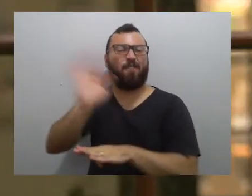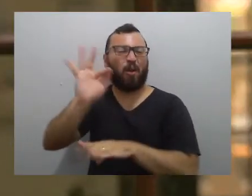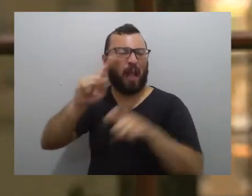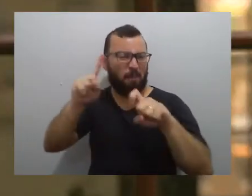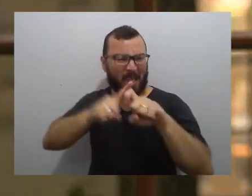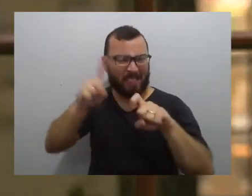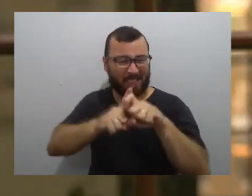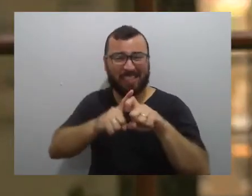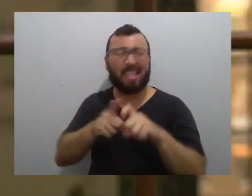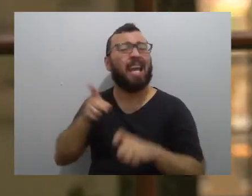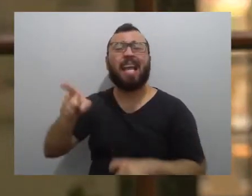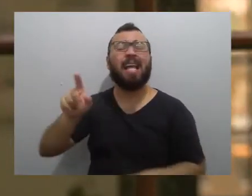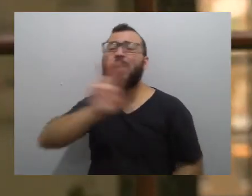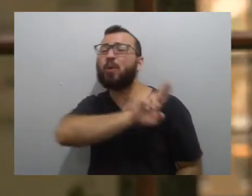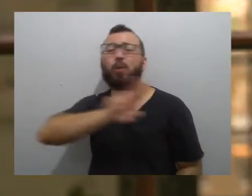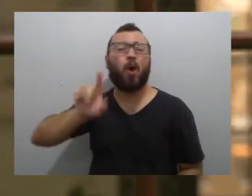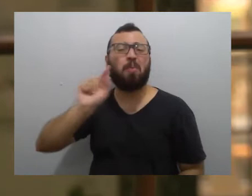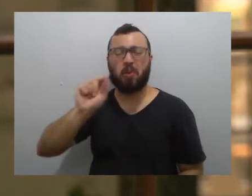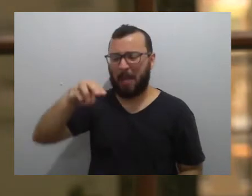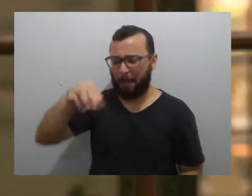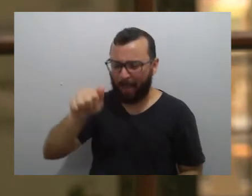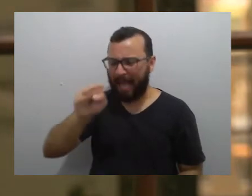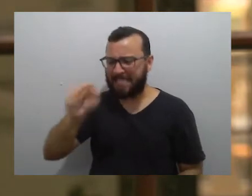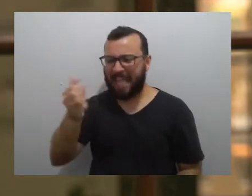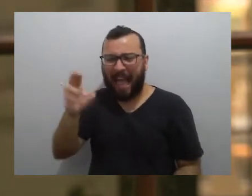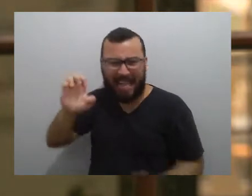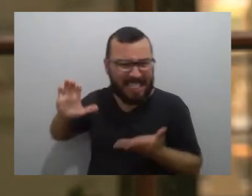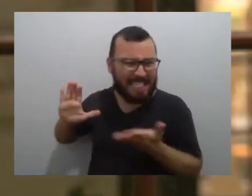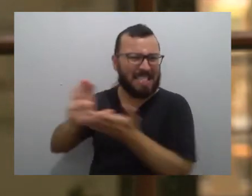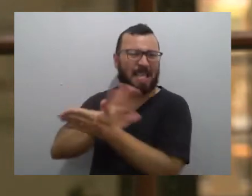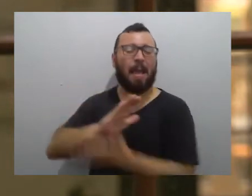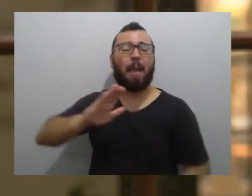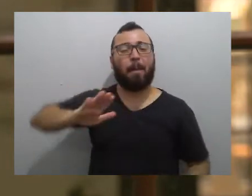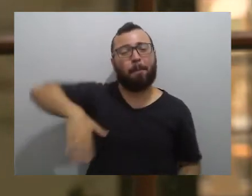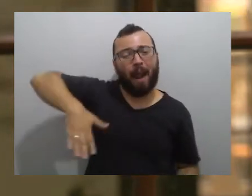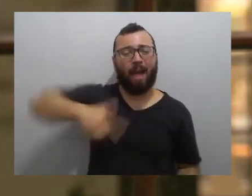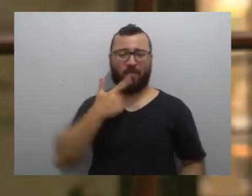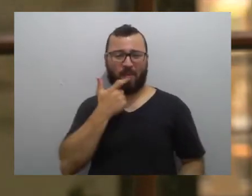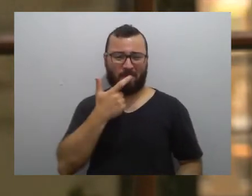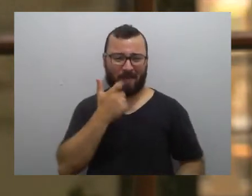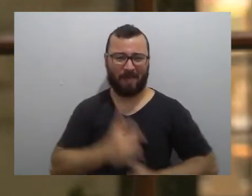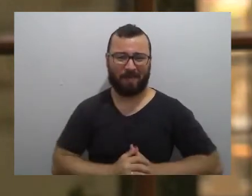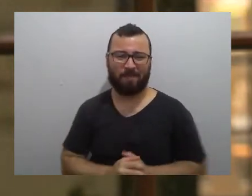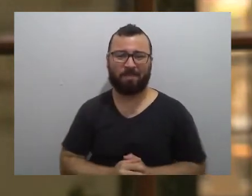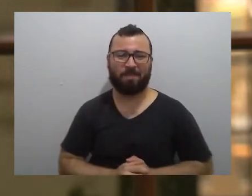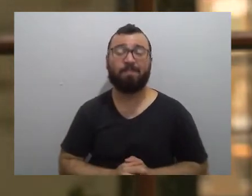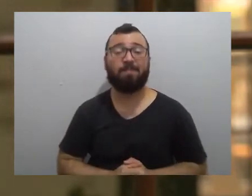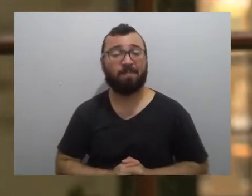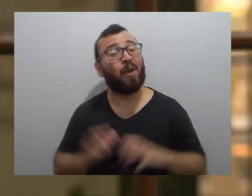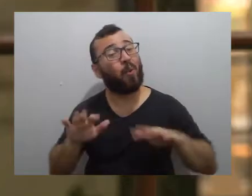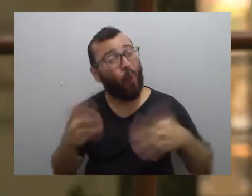Quando ocorreu o tal massacre, os estudantes subiram para o 3º andar, onde ficavam as salas de